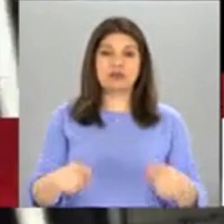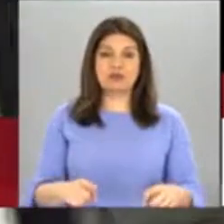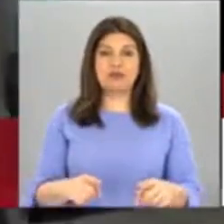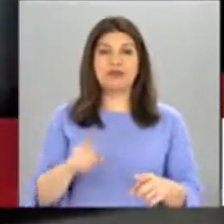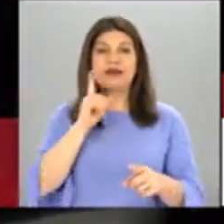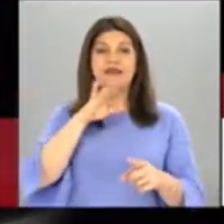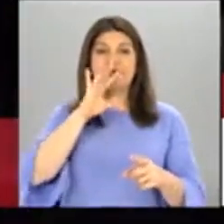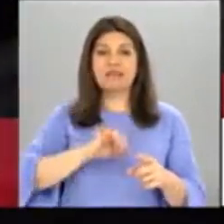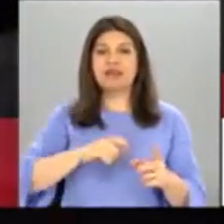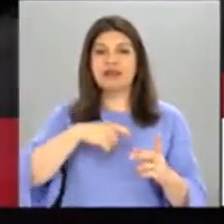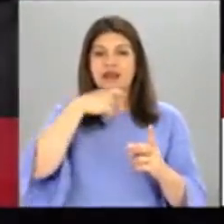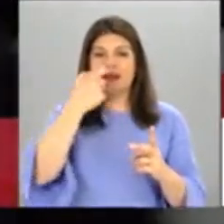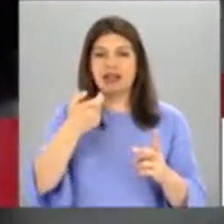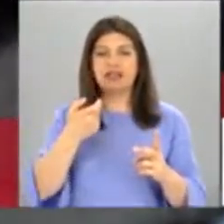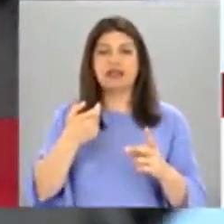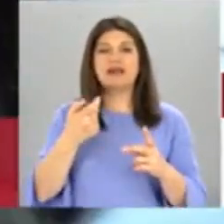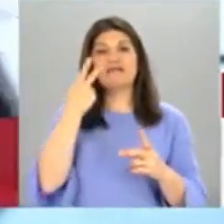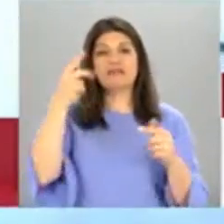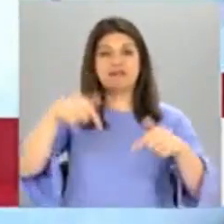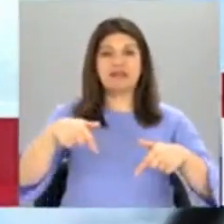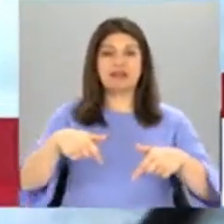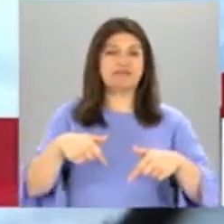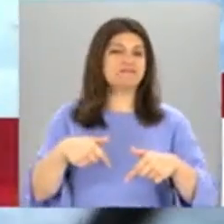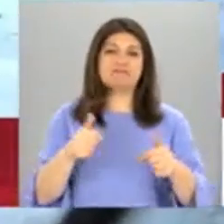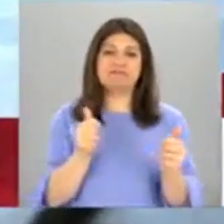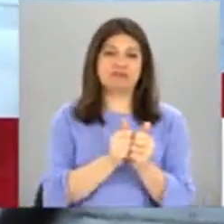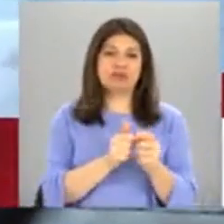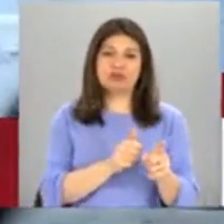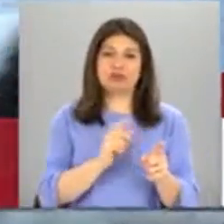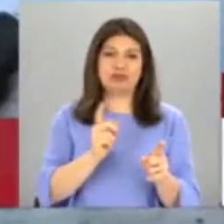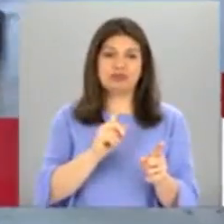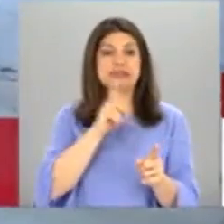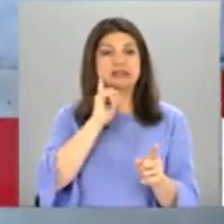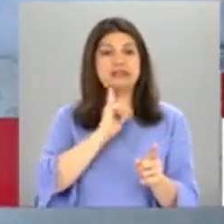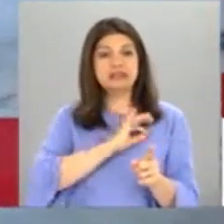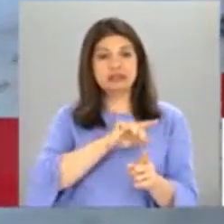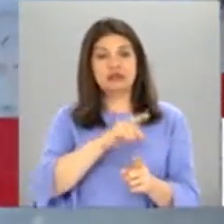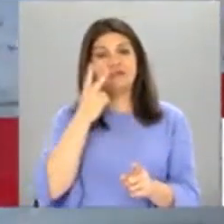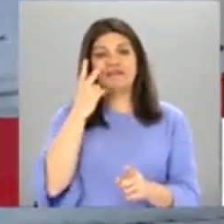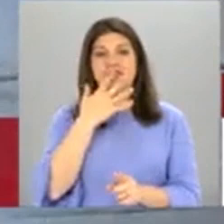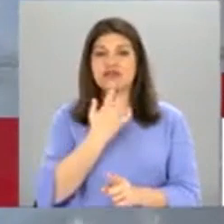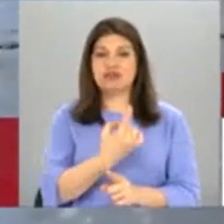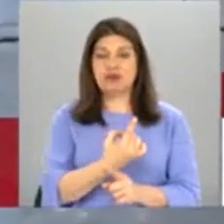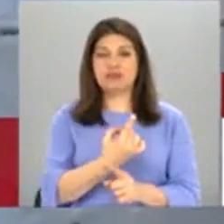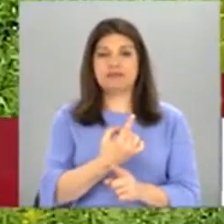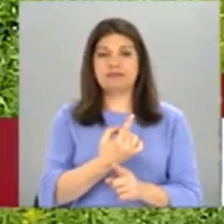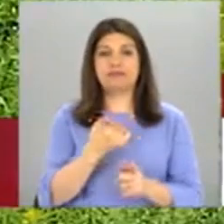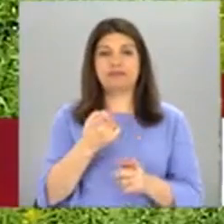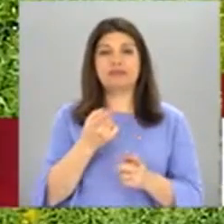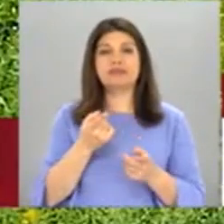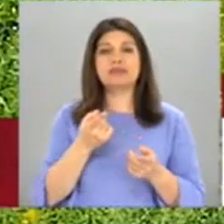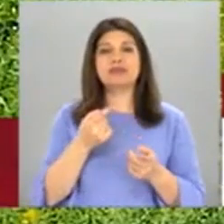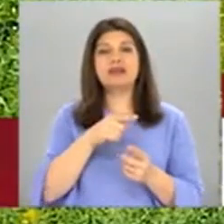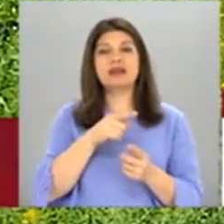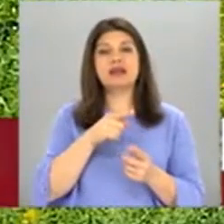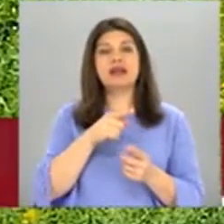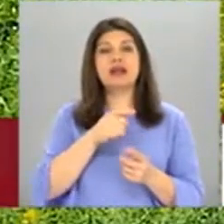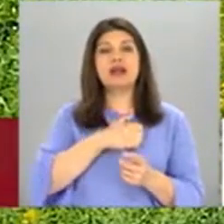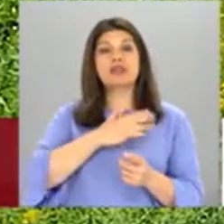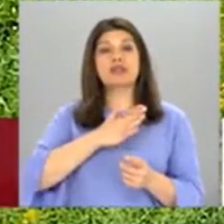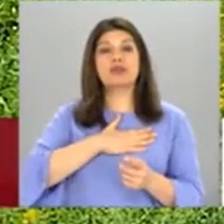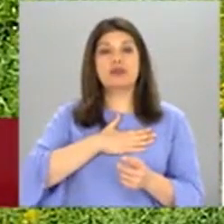filhas, nem as netas, nem ninguém vivia aqui com ela. Ela vivia praticamente sozinha, na gestão agrícola. Aliás, foi a primeira